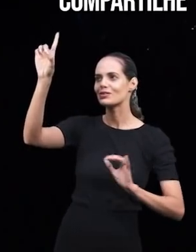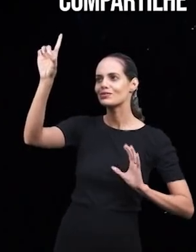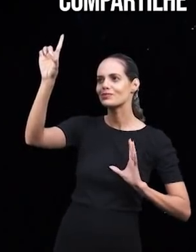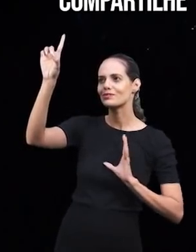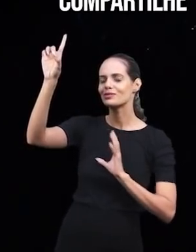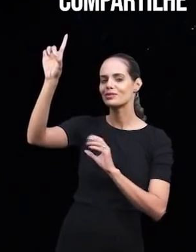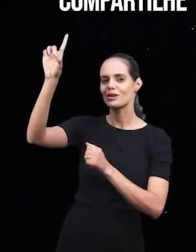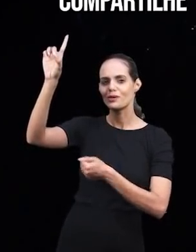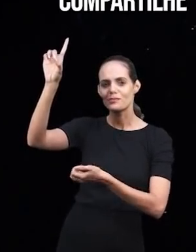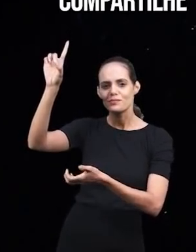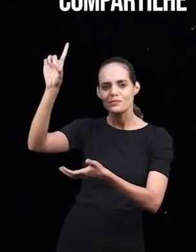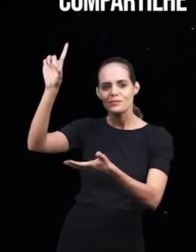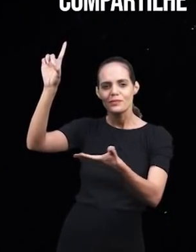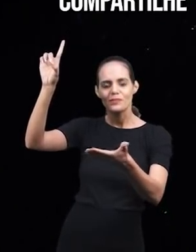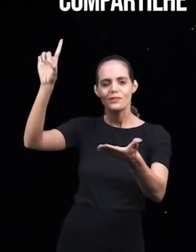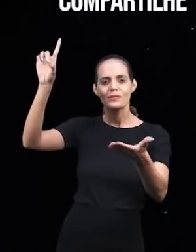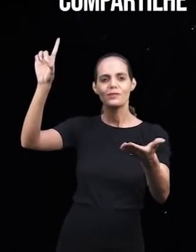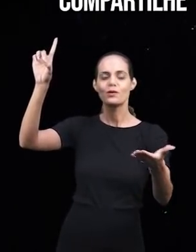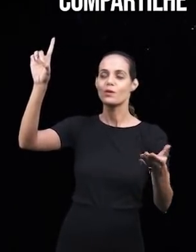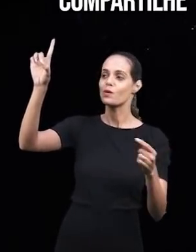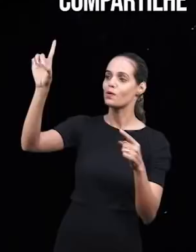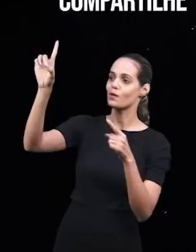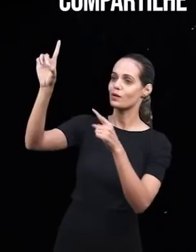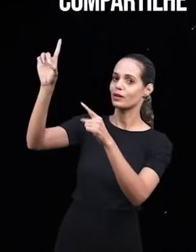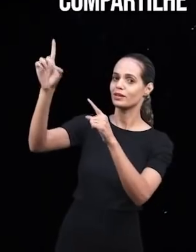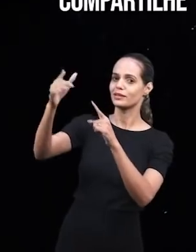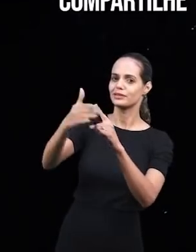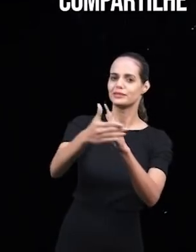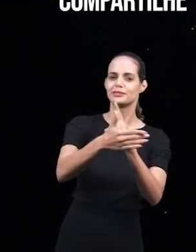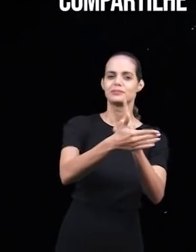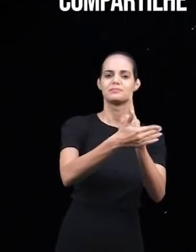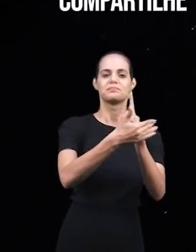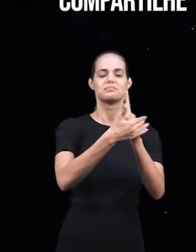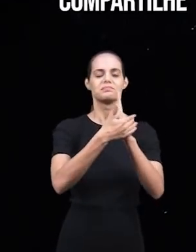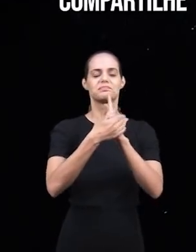Ele é o nosso guardador.